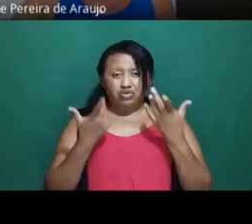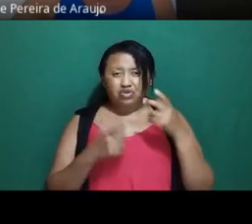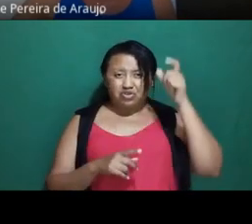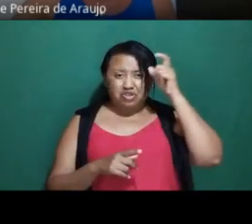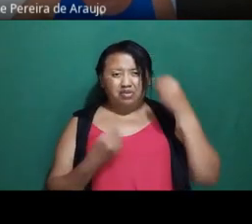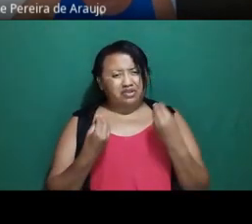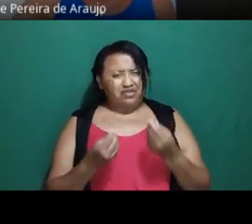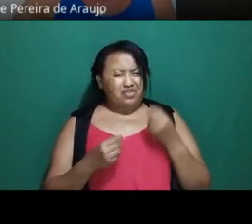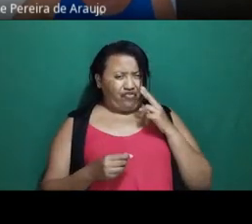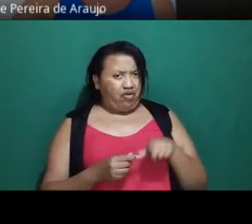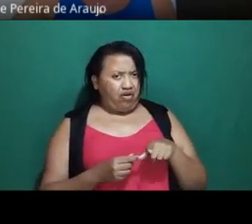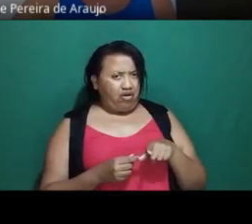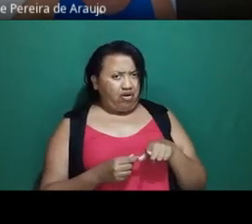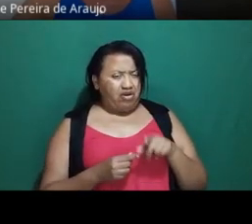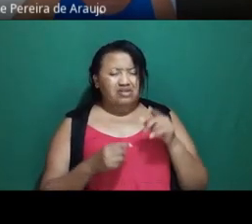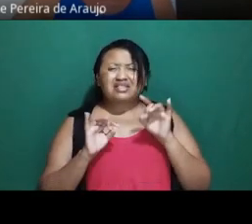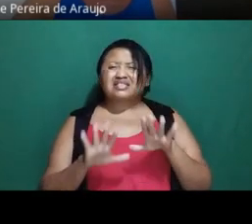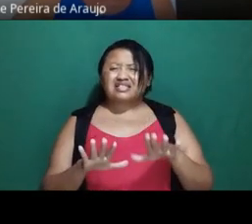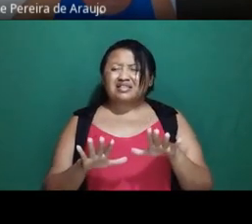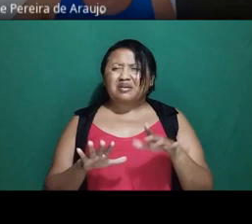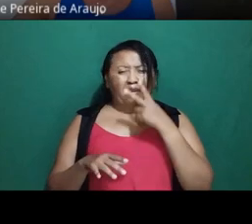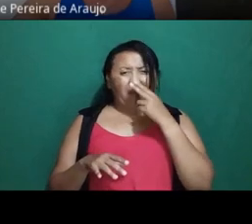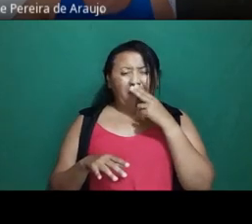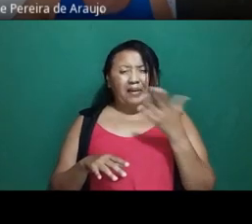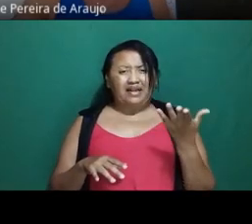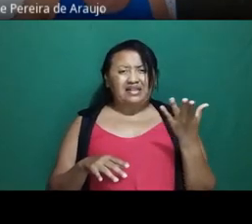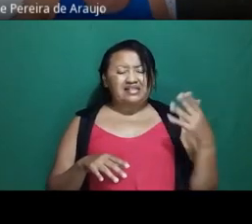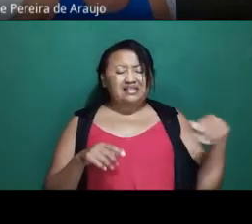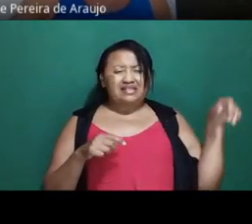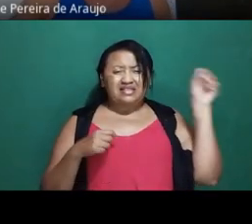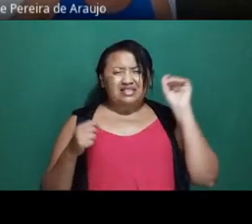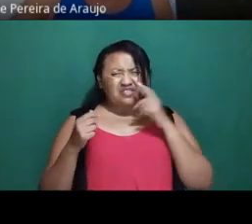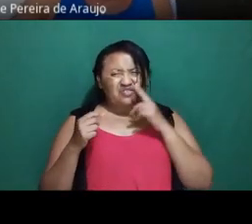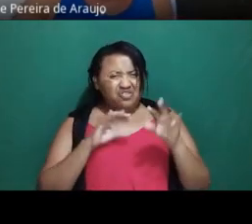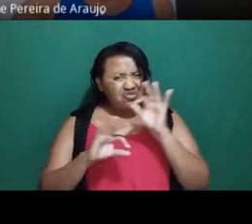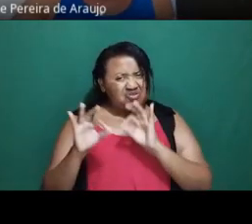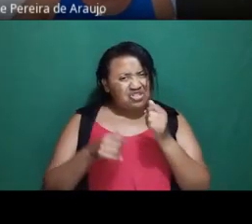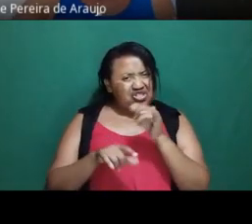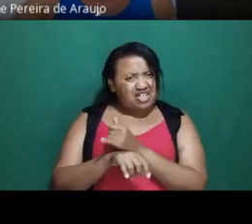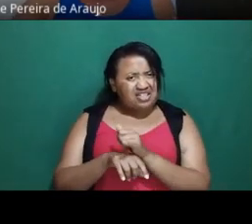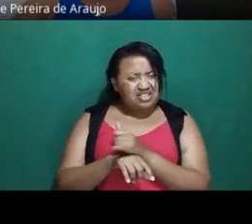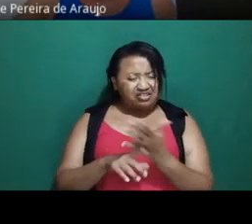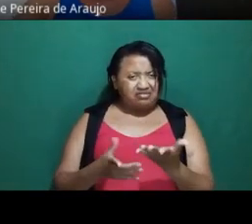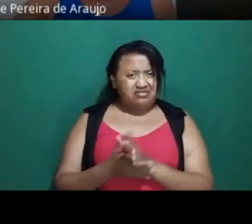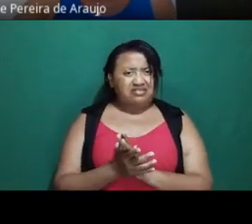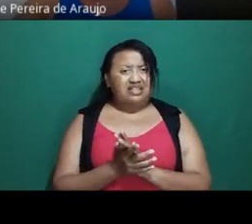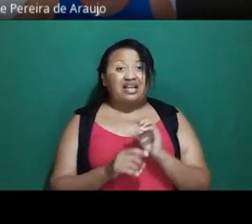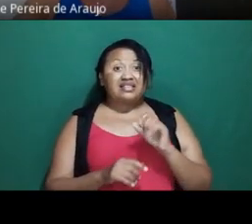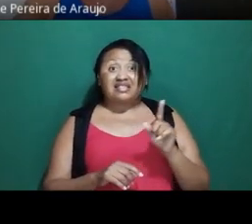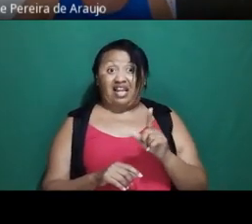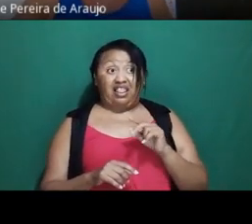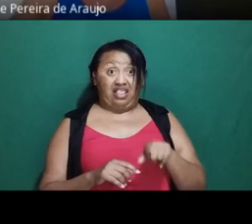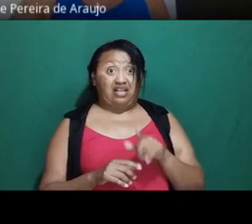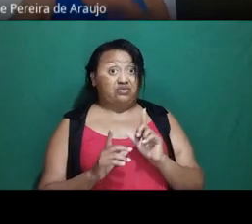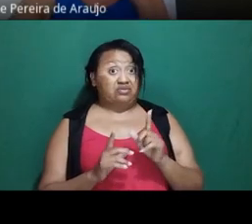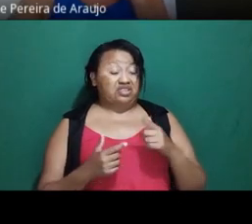você já reparou nos olhos dela são assim de cigana oblíquica e dissimulada pois apesar deles poderia passar se não fosse a vaidade